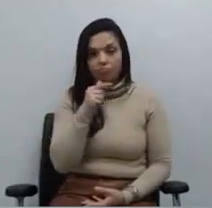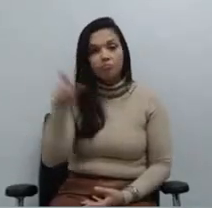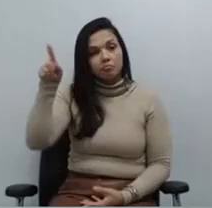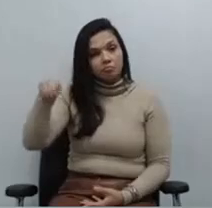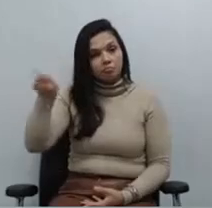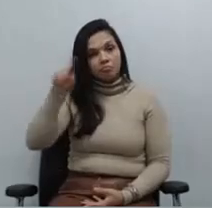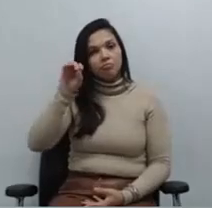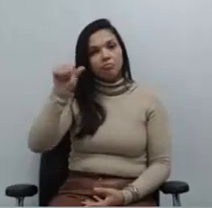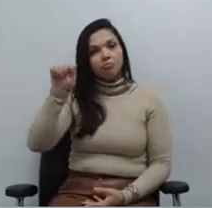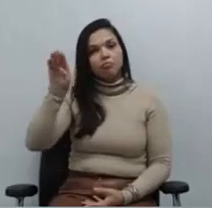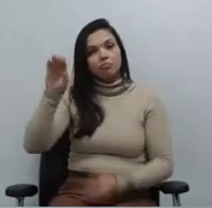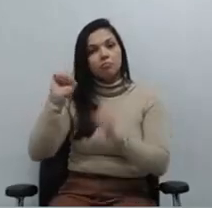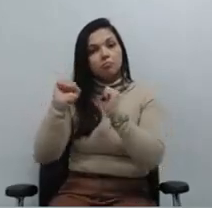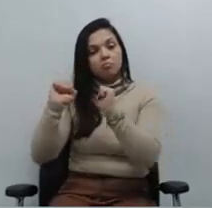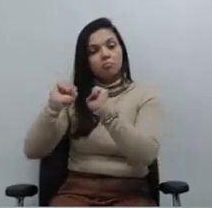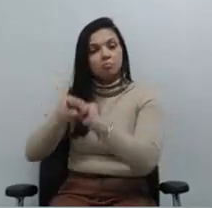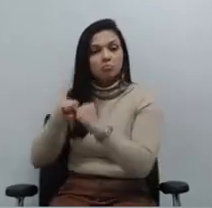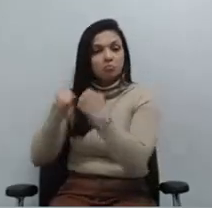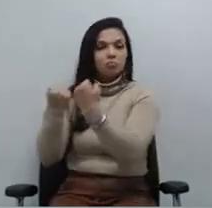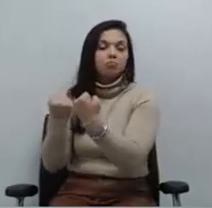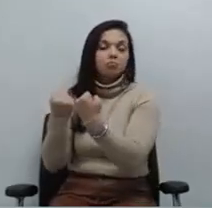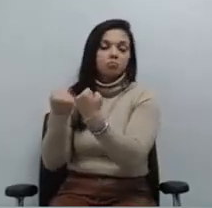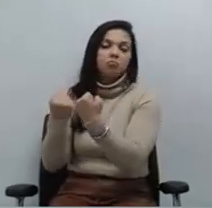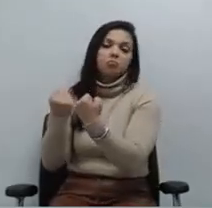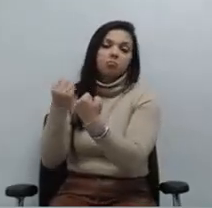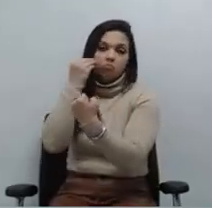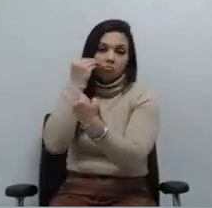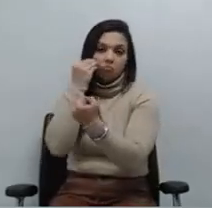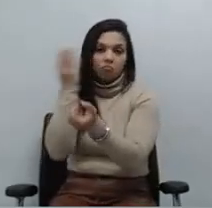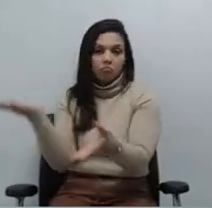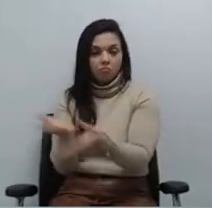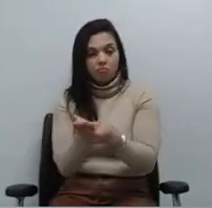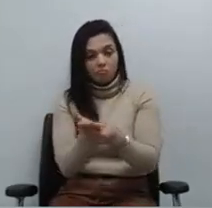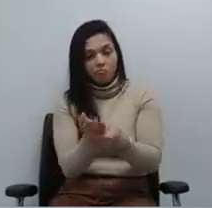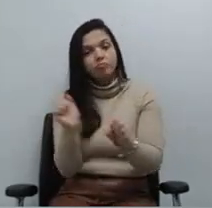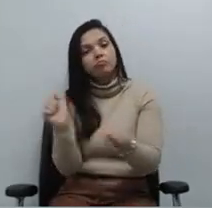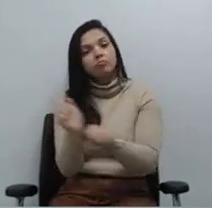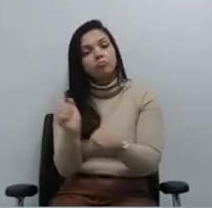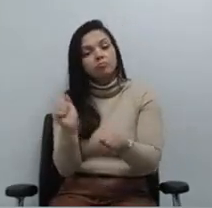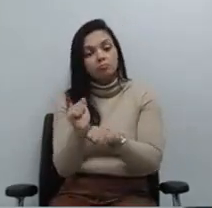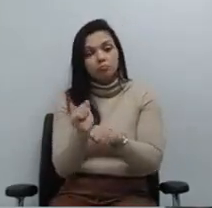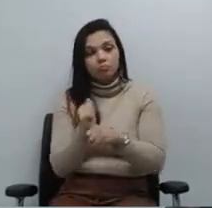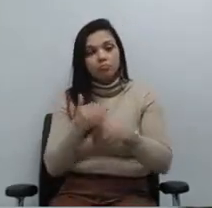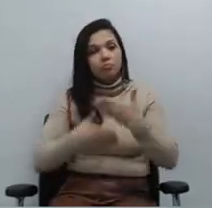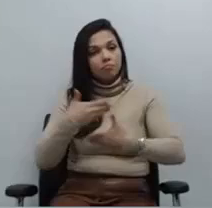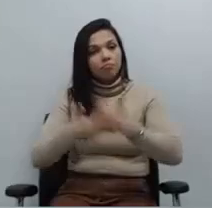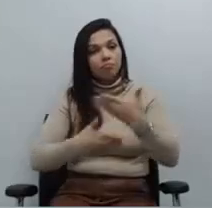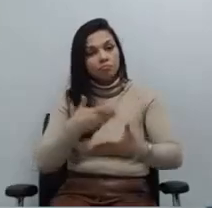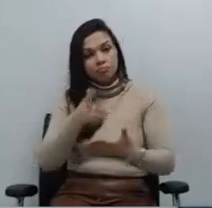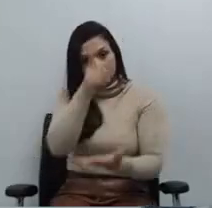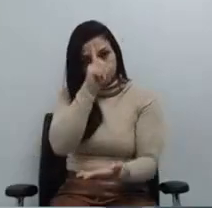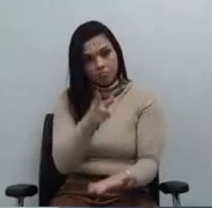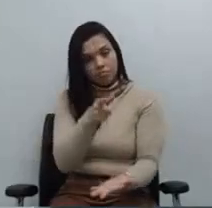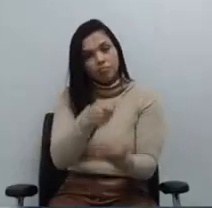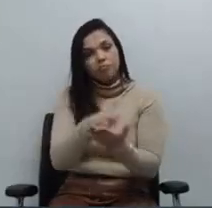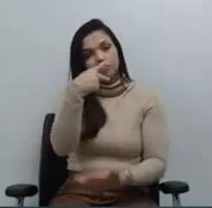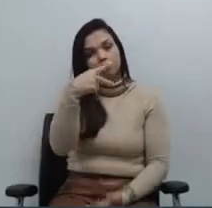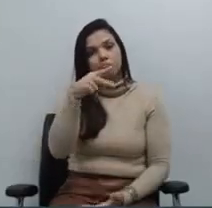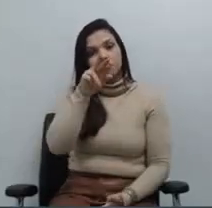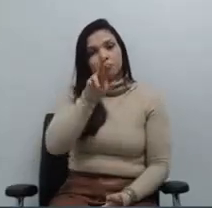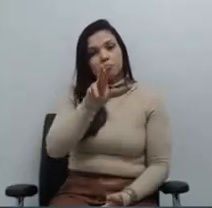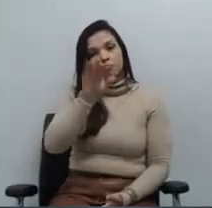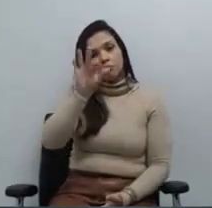né? Mas vamos aí aguardar aí o desfecho do processo até o momento, a decisão do TRF3, então, no